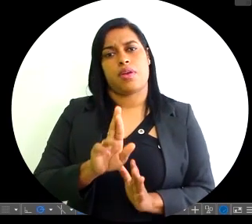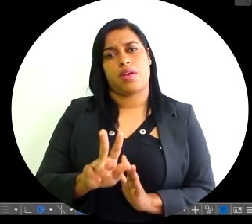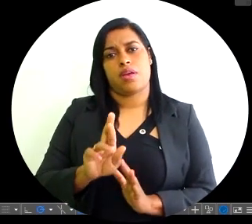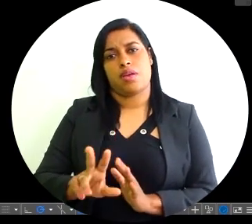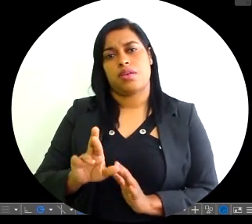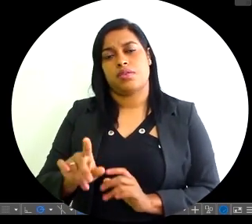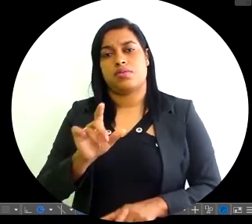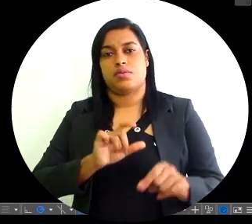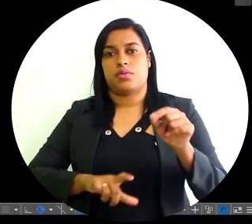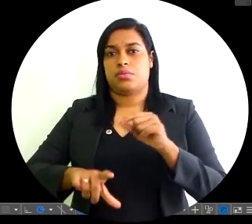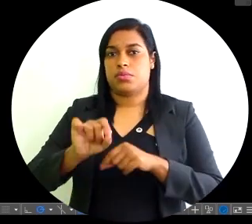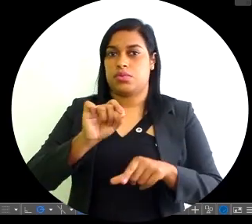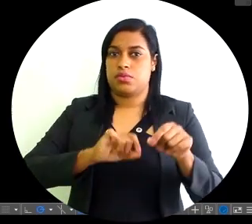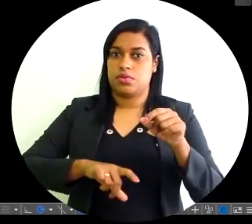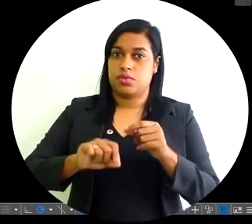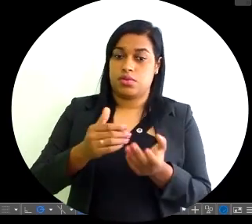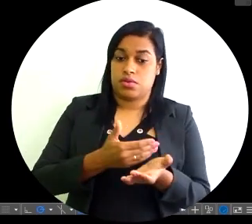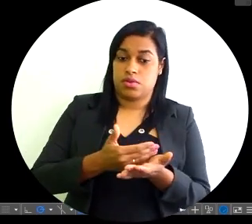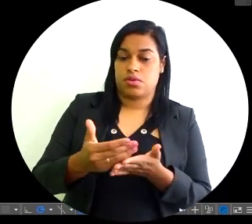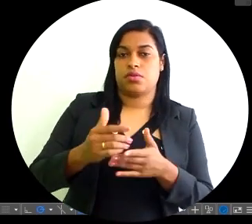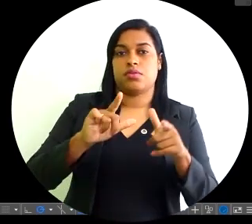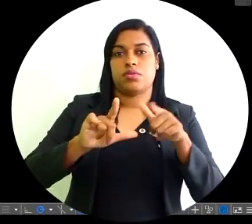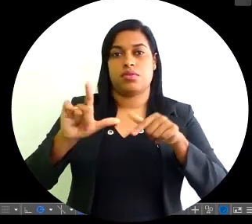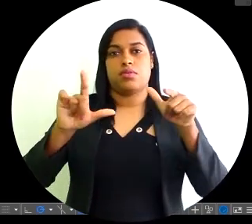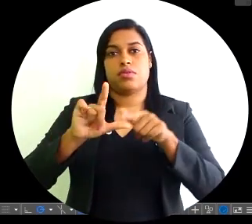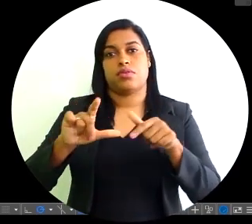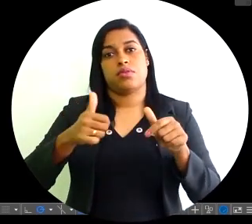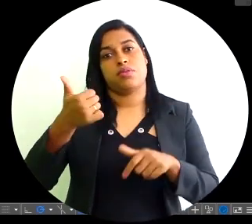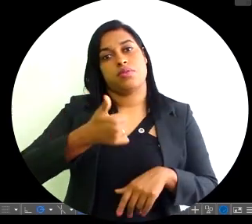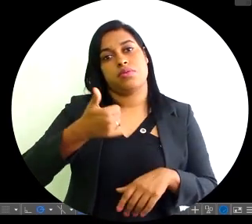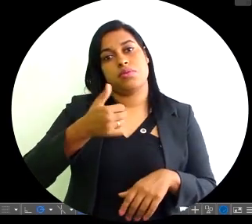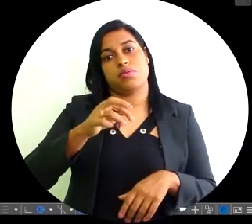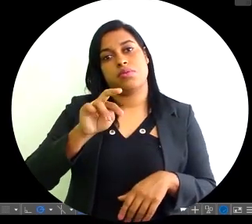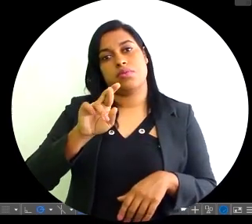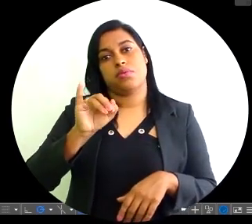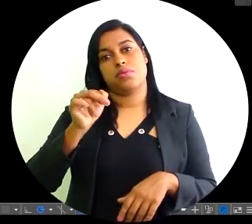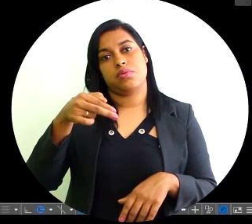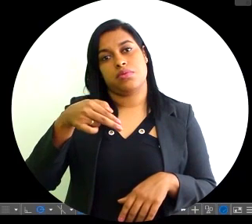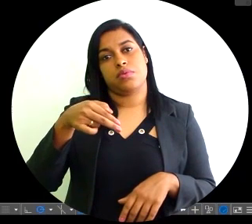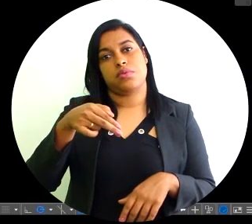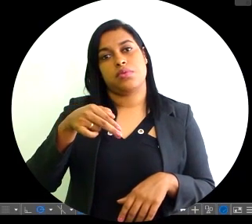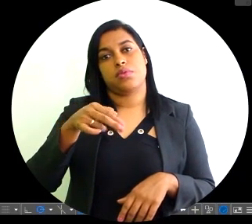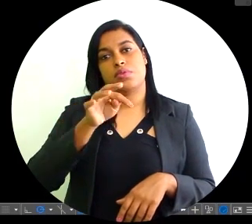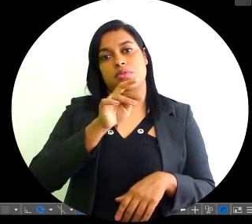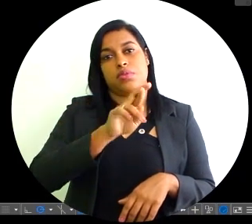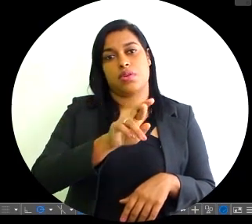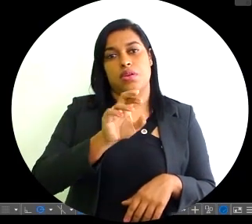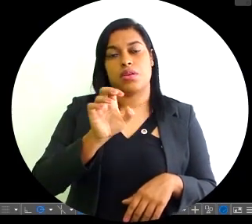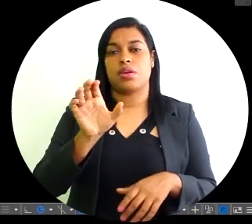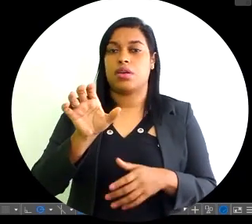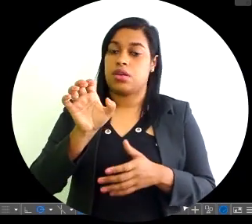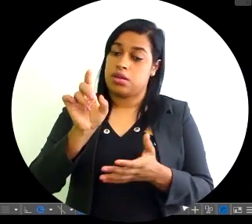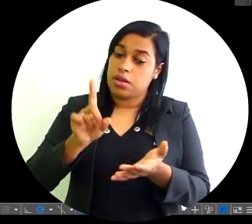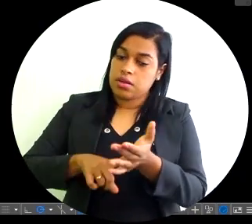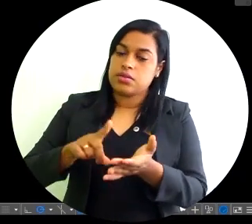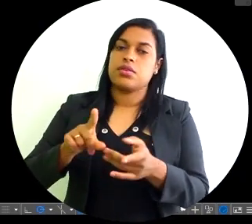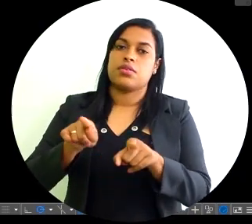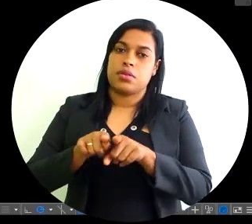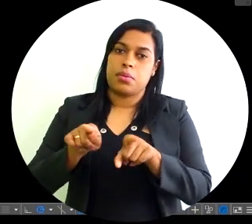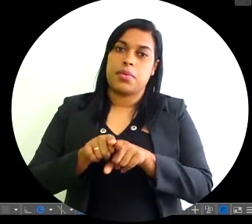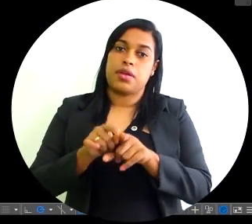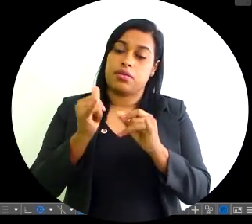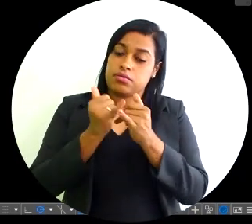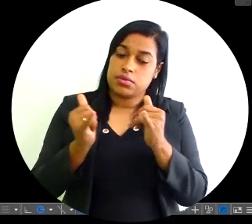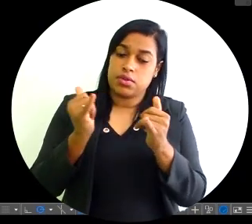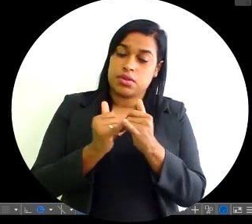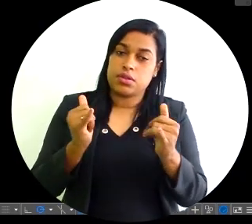Ele aparece já várias opções de comandos que iniciam com essas letras. O primeiro é o trim, então TR Enter. E aí eu posso nesse